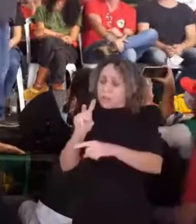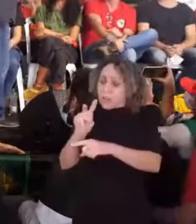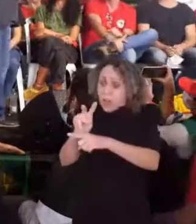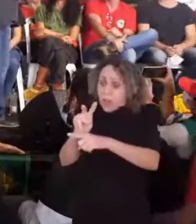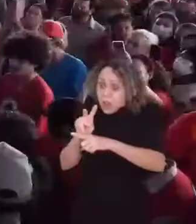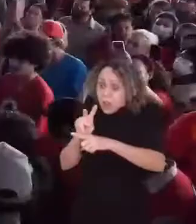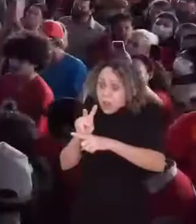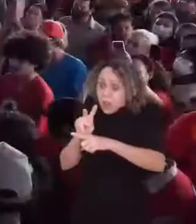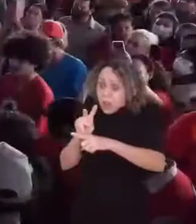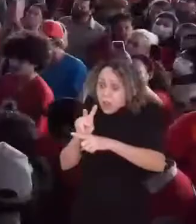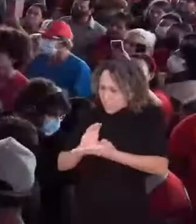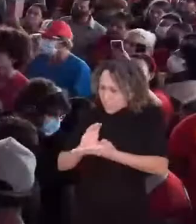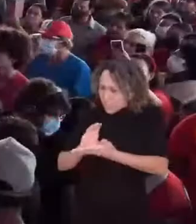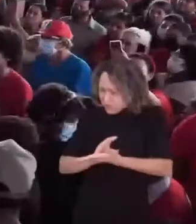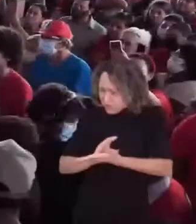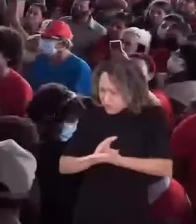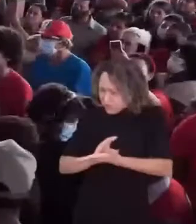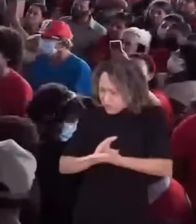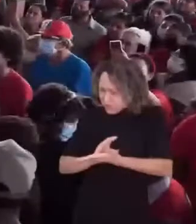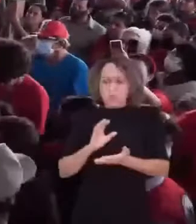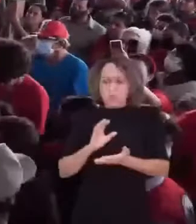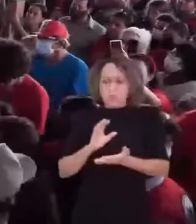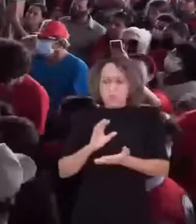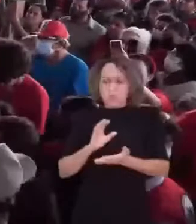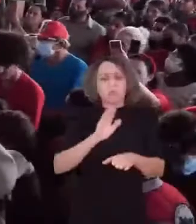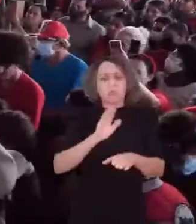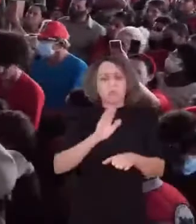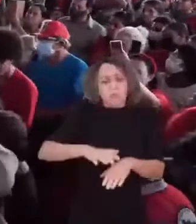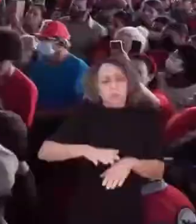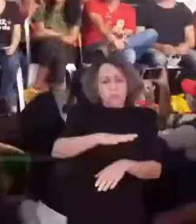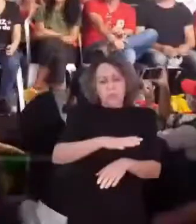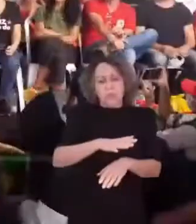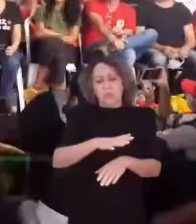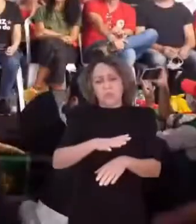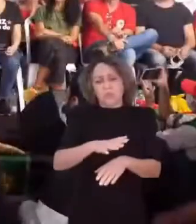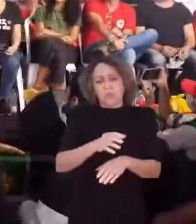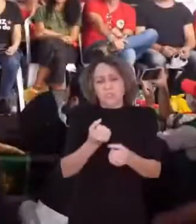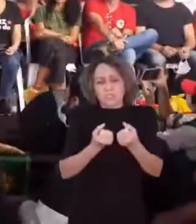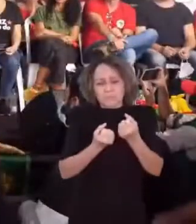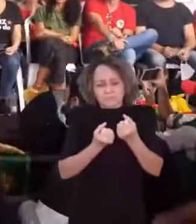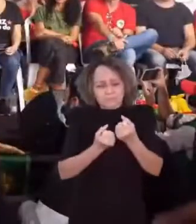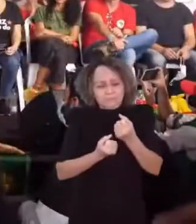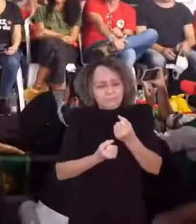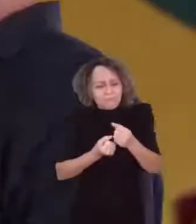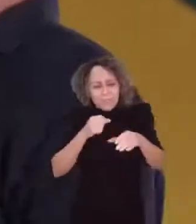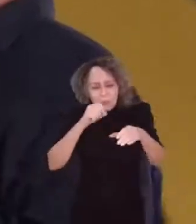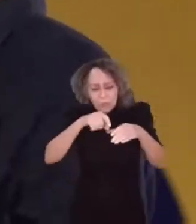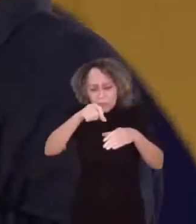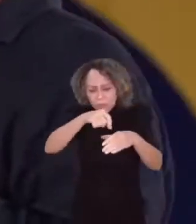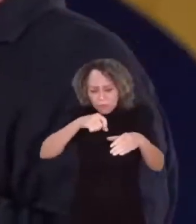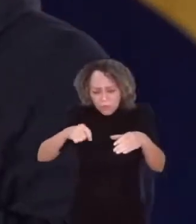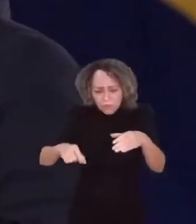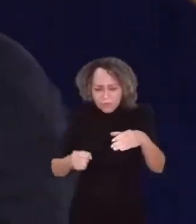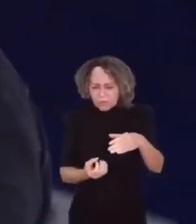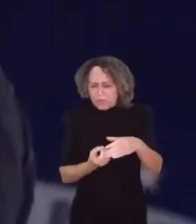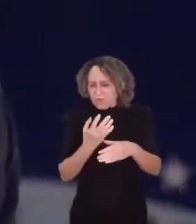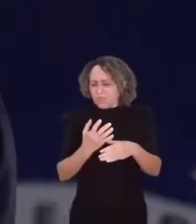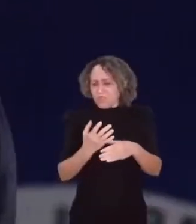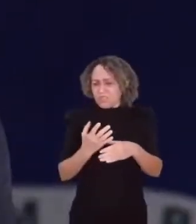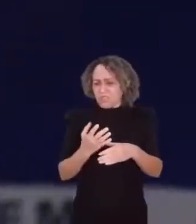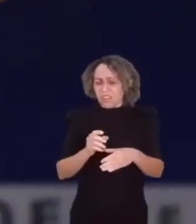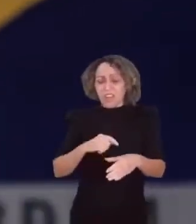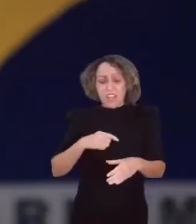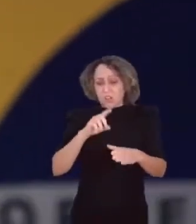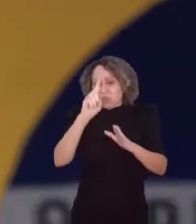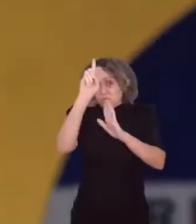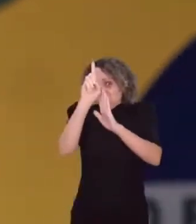privilégio de rico, não pode ser privilégio de meia dúzia de pessoas, tem que ser um direito de todos. Dito